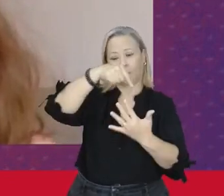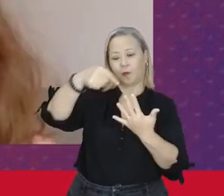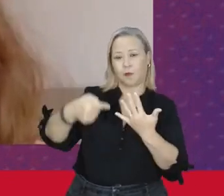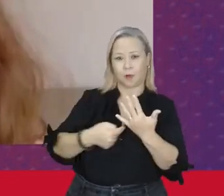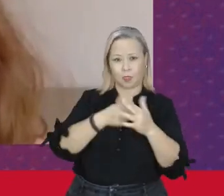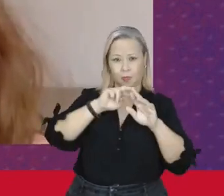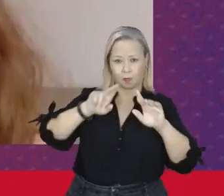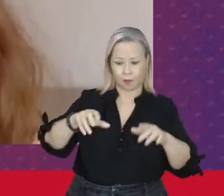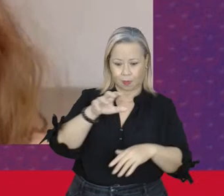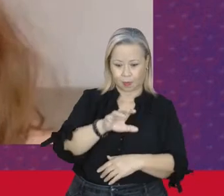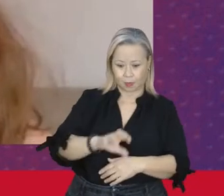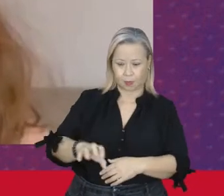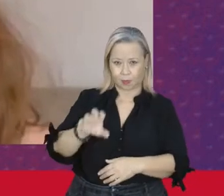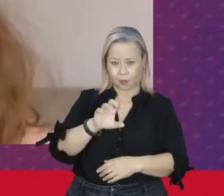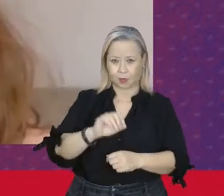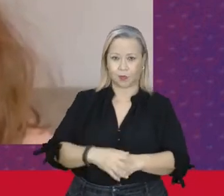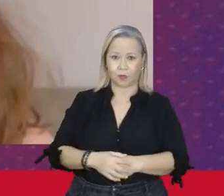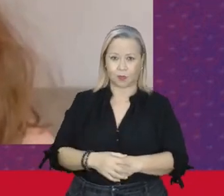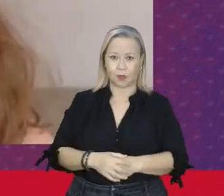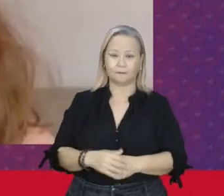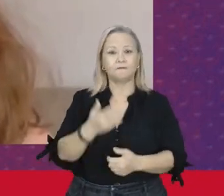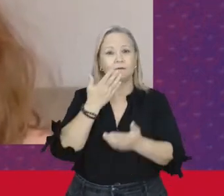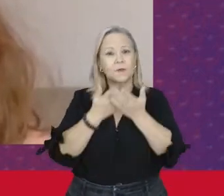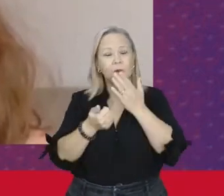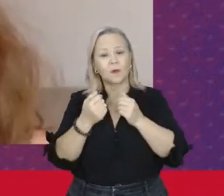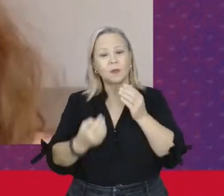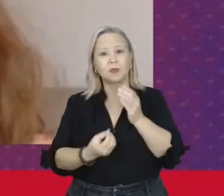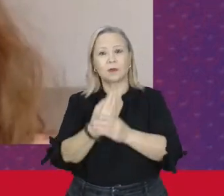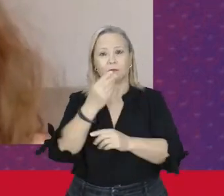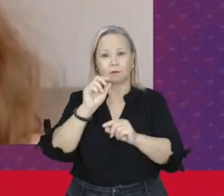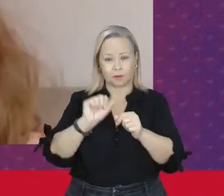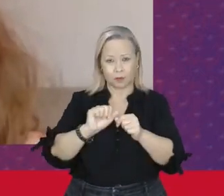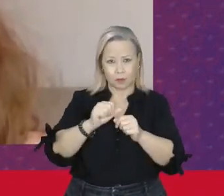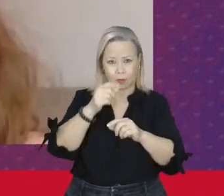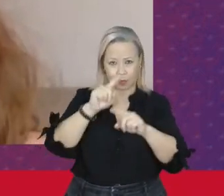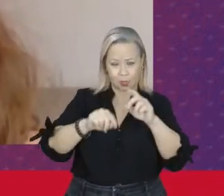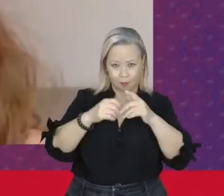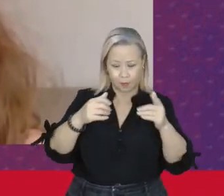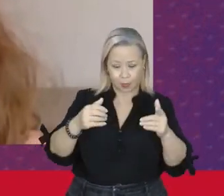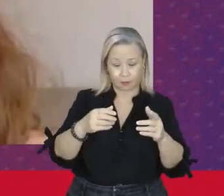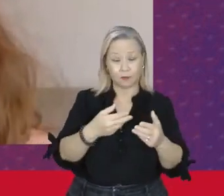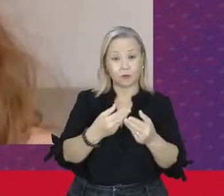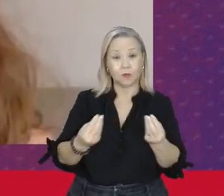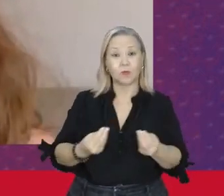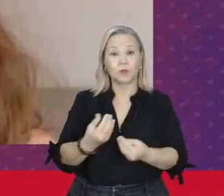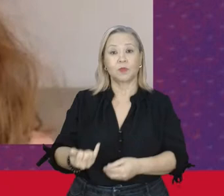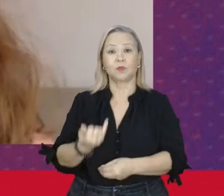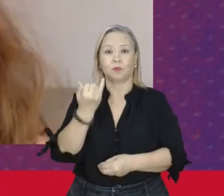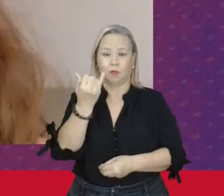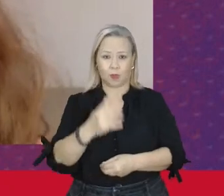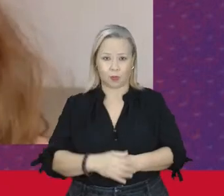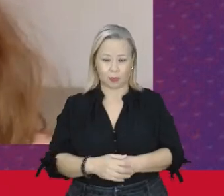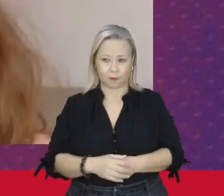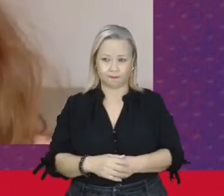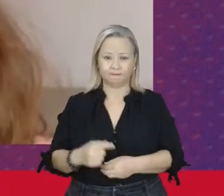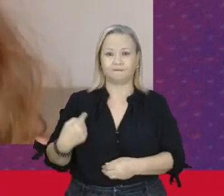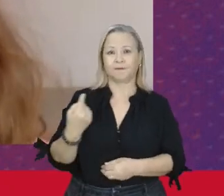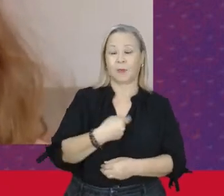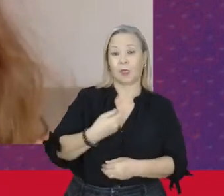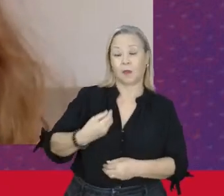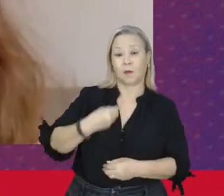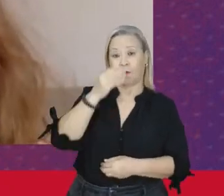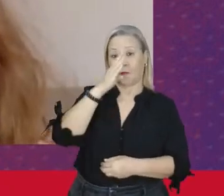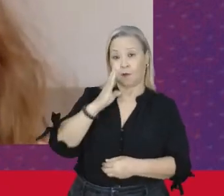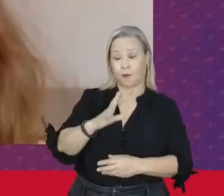diversidade regional e sazonal da comida que é produzida, e isso é muito importante, né? A gente vive no Brasil e